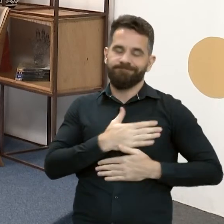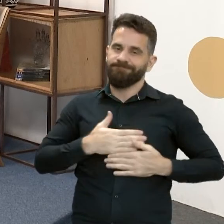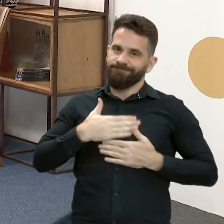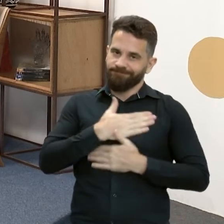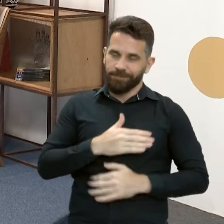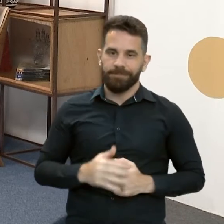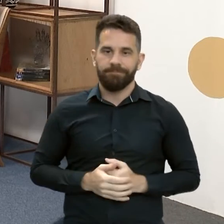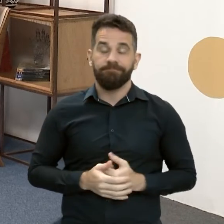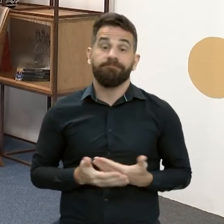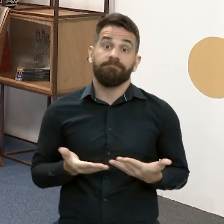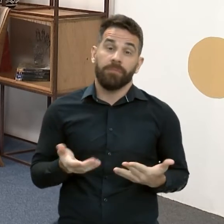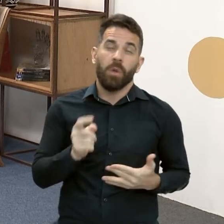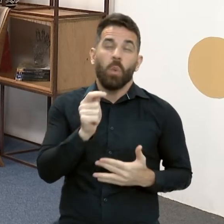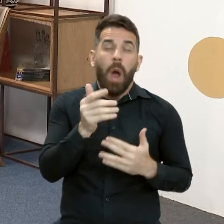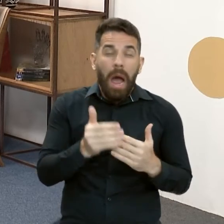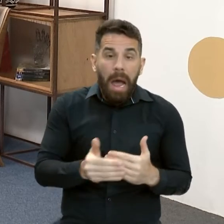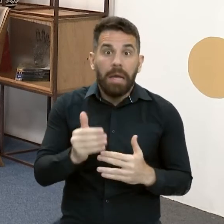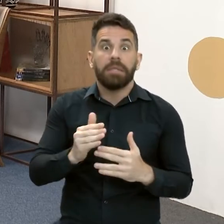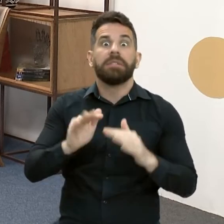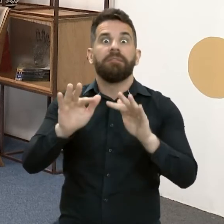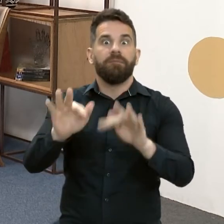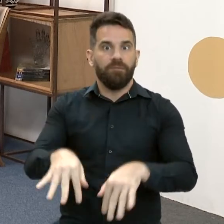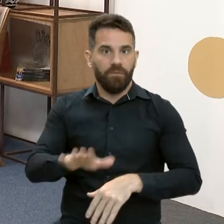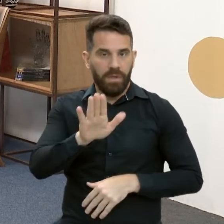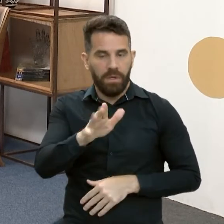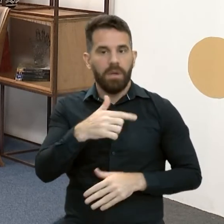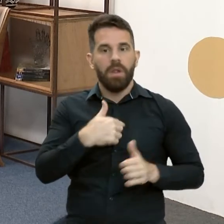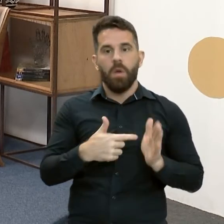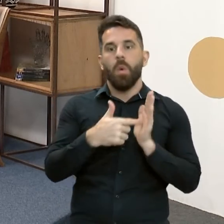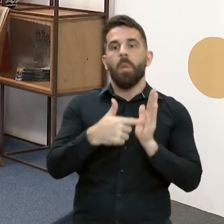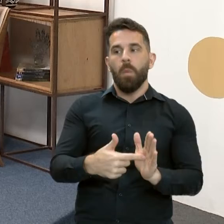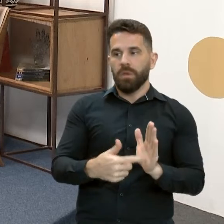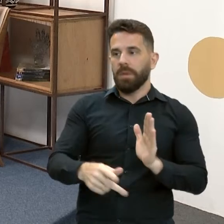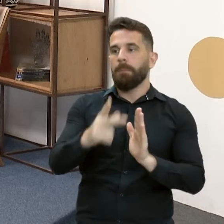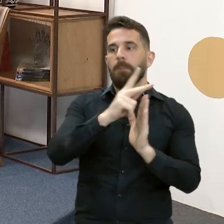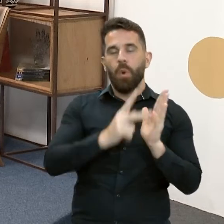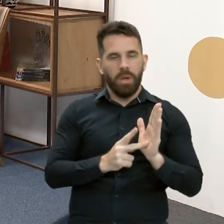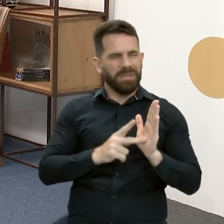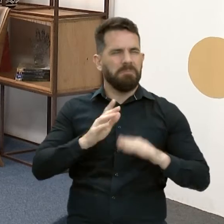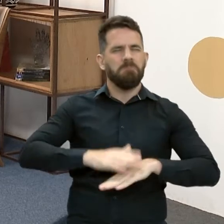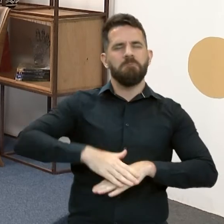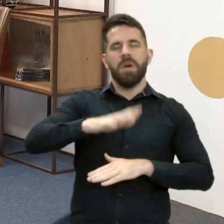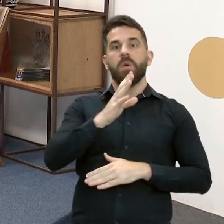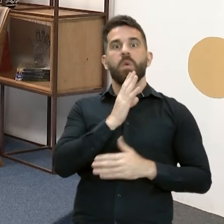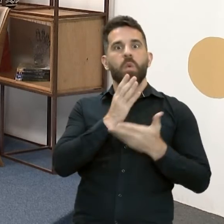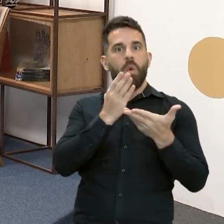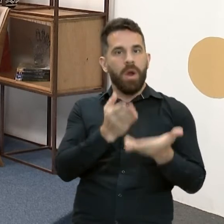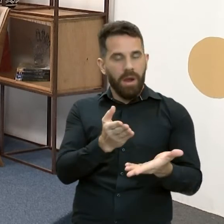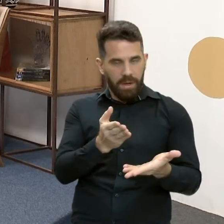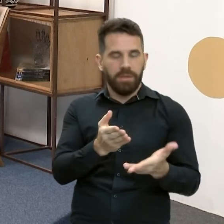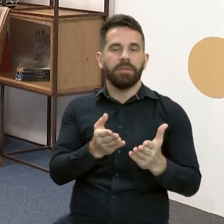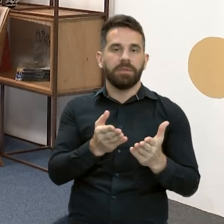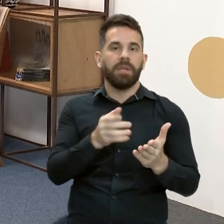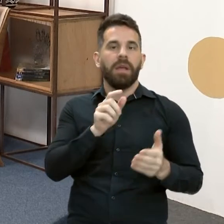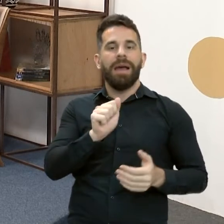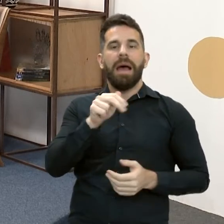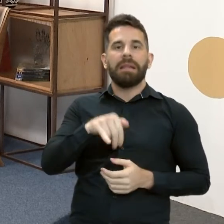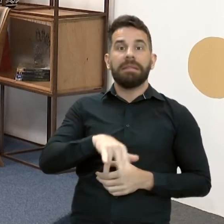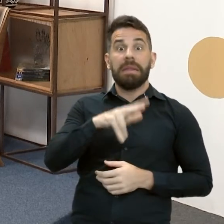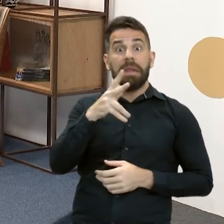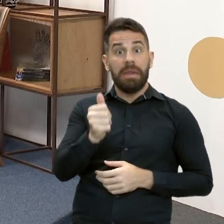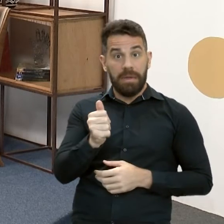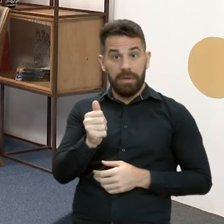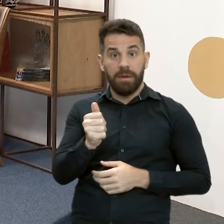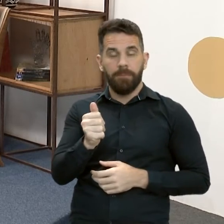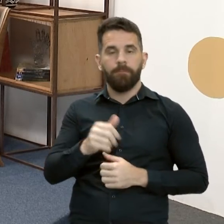nosso programa, eu quero te mostrar um dos poemas mais conhecidos de Cora. Ele chama Aninha e Suas Pedras. O poema